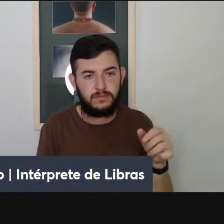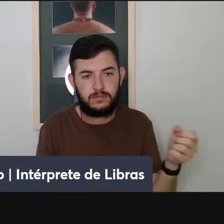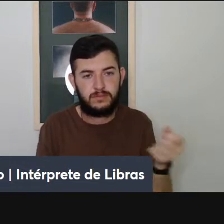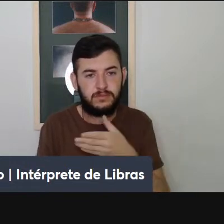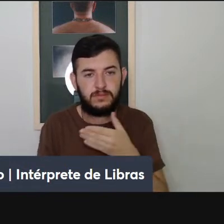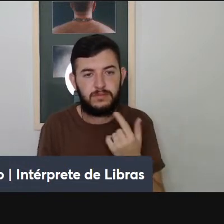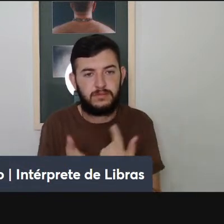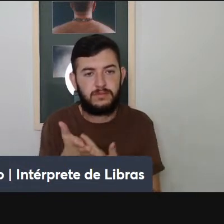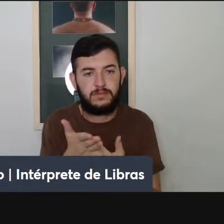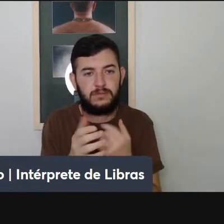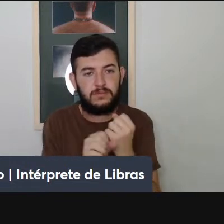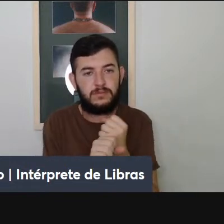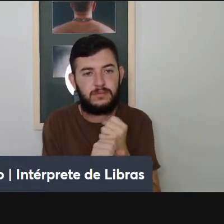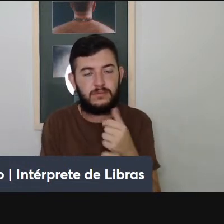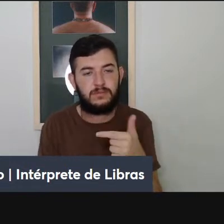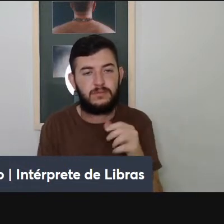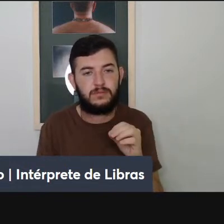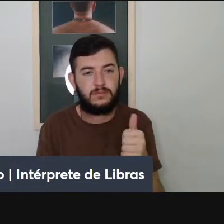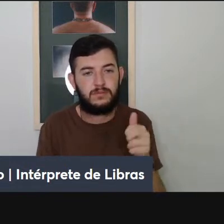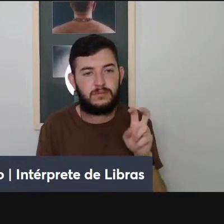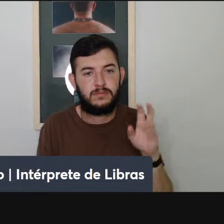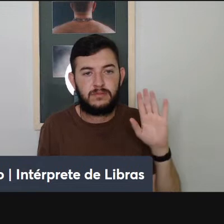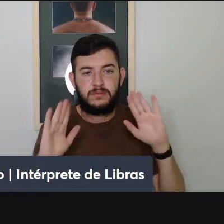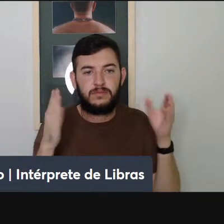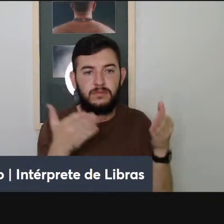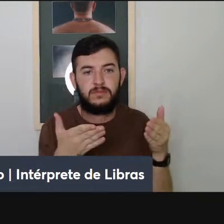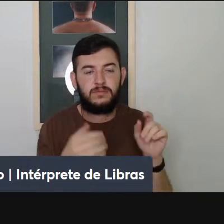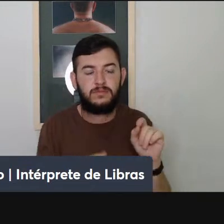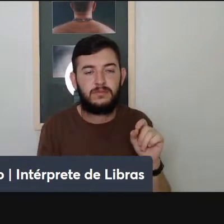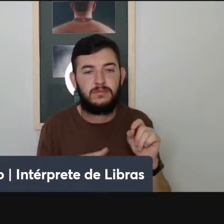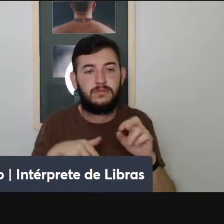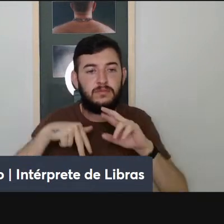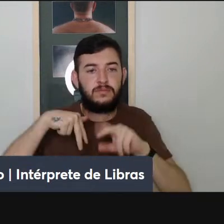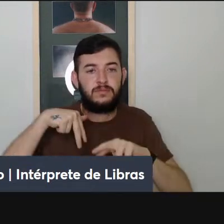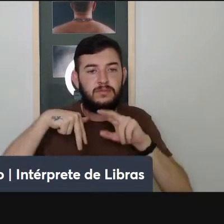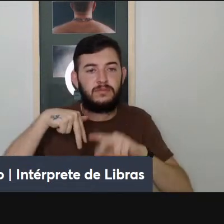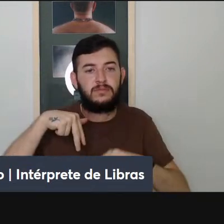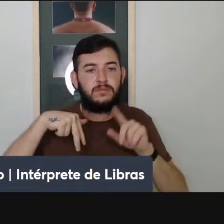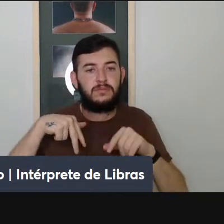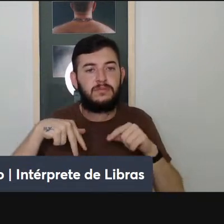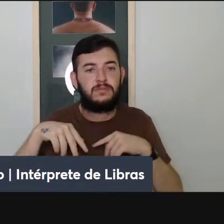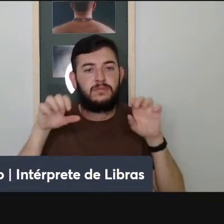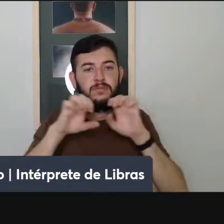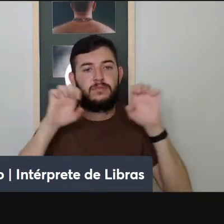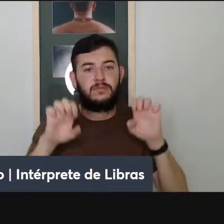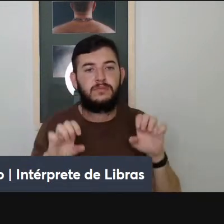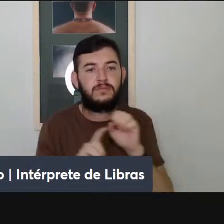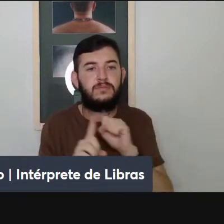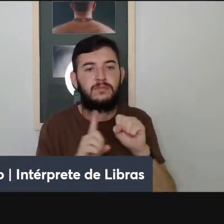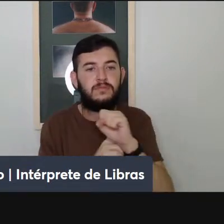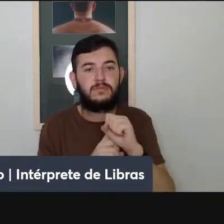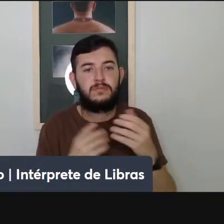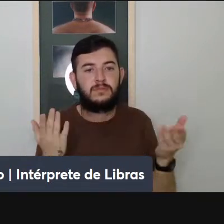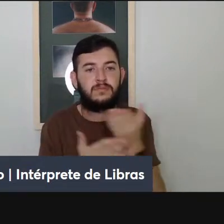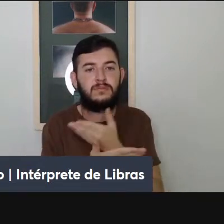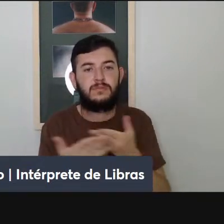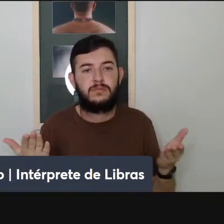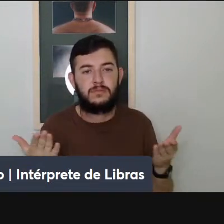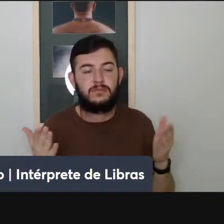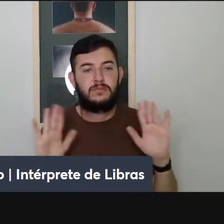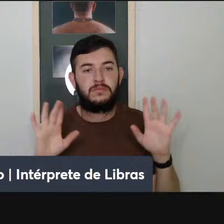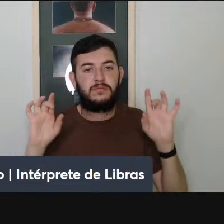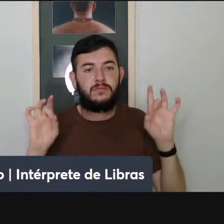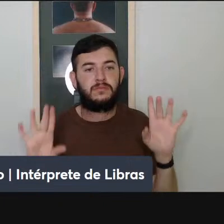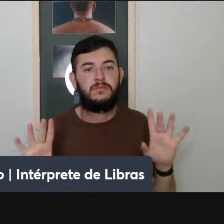2015, nos quais ela enfatizava que gênero é uma estrutura social dinâmica e em larga escala, e não apenas